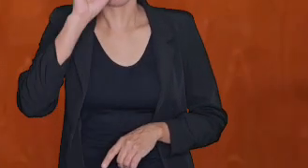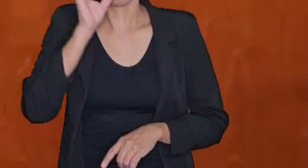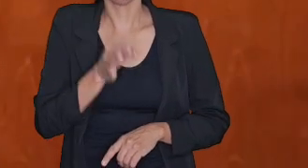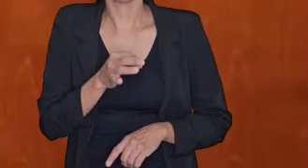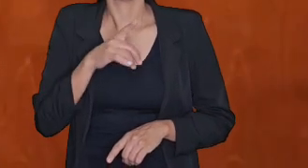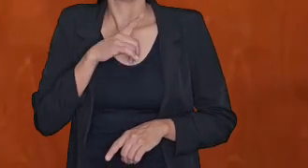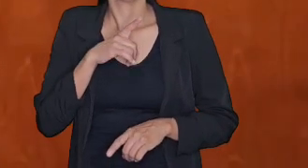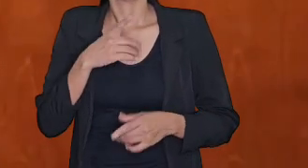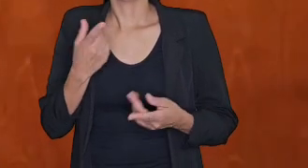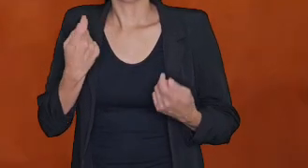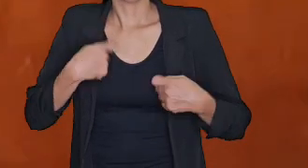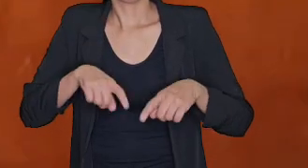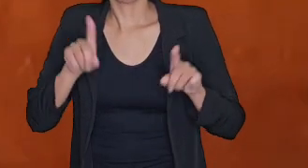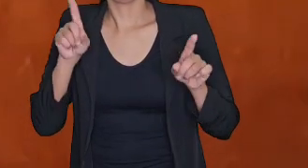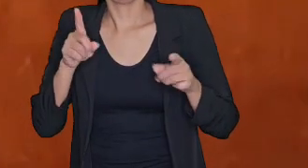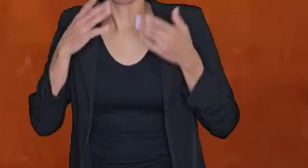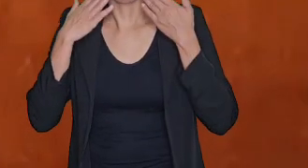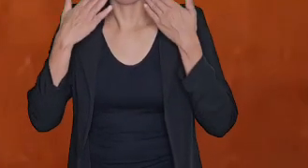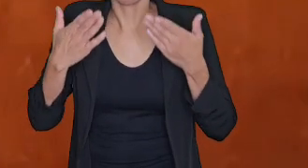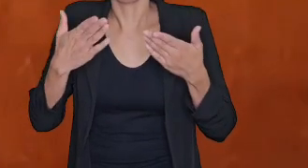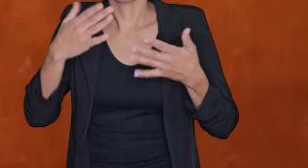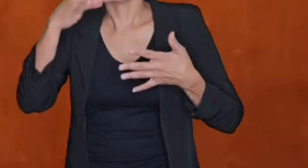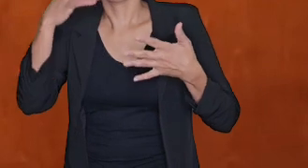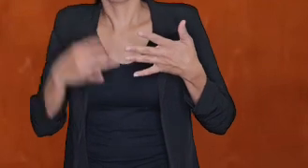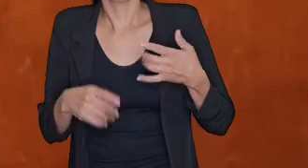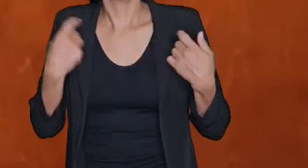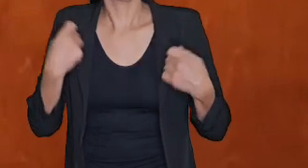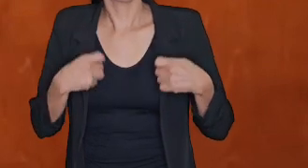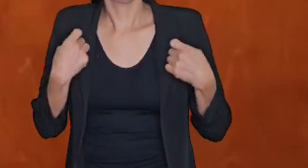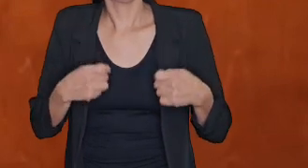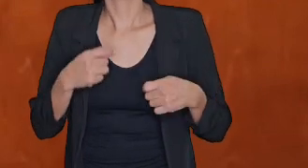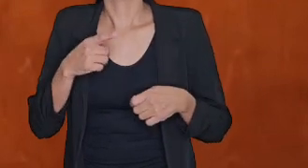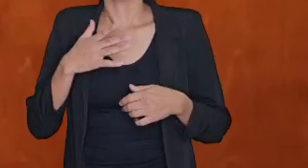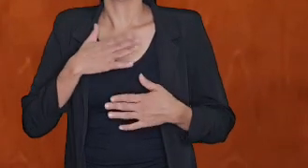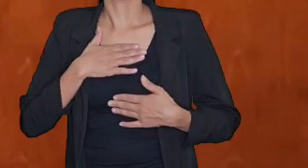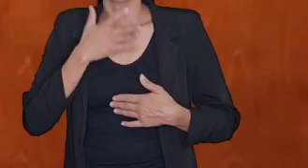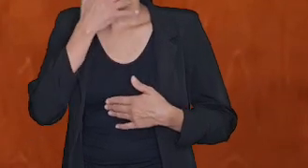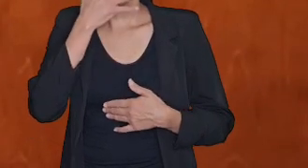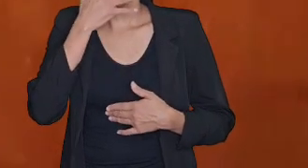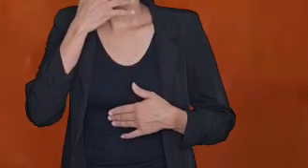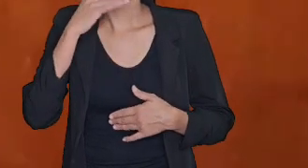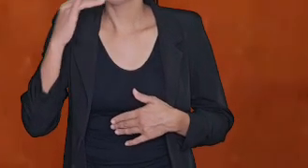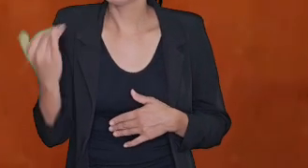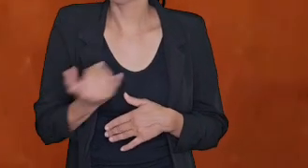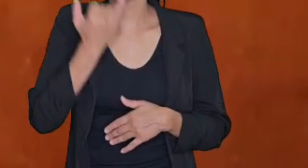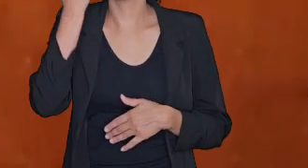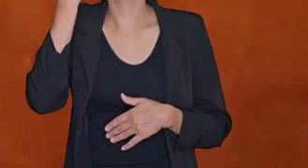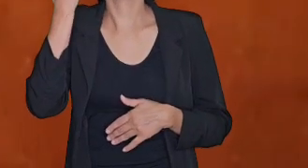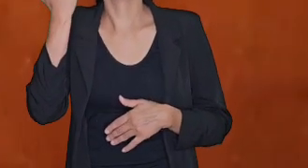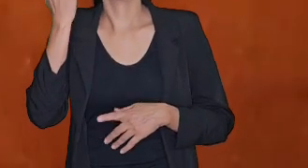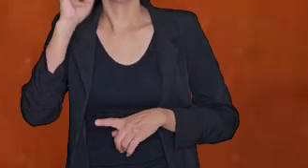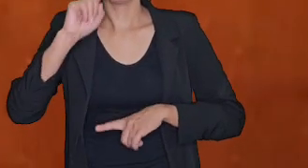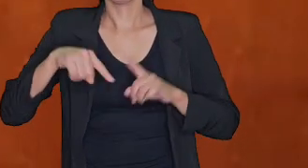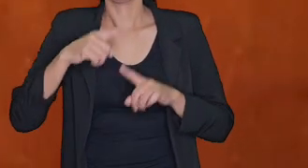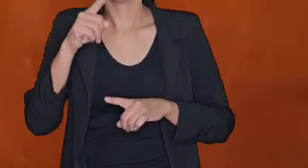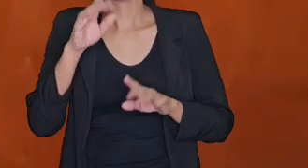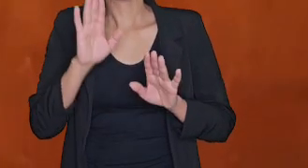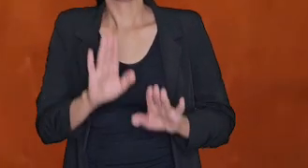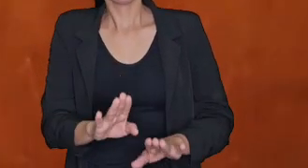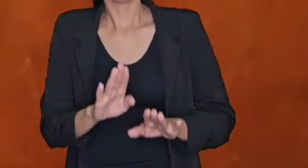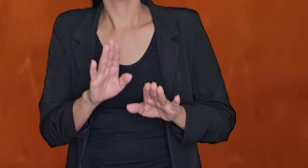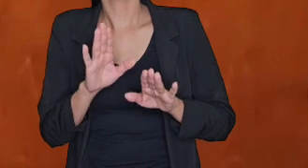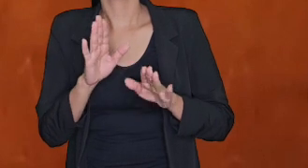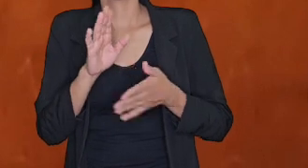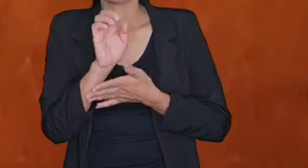e divórcio, né, de maneira rápida, eficaz e sem grandes exposições, realmente para mim é um